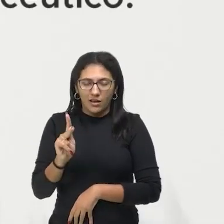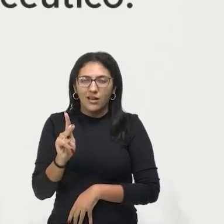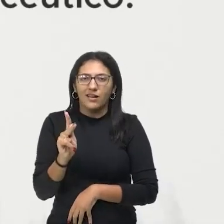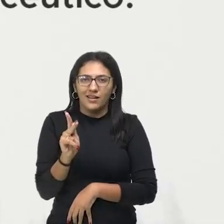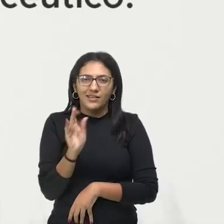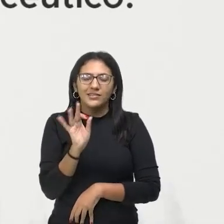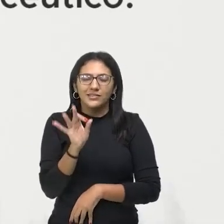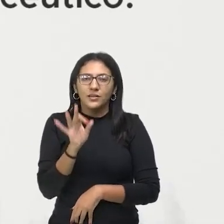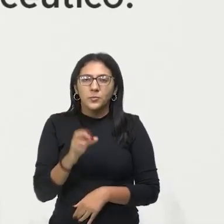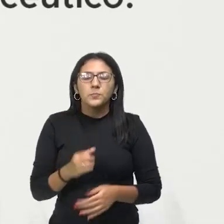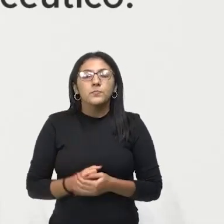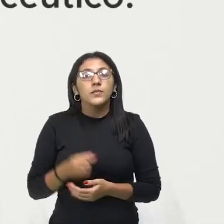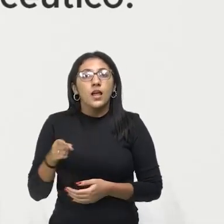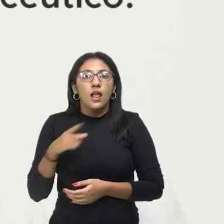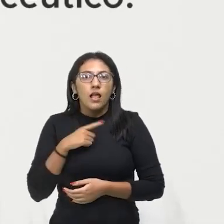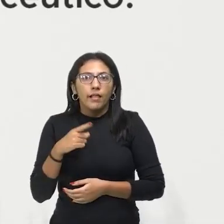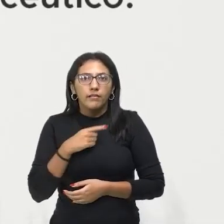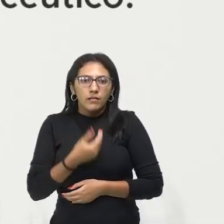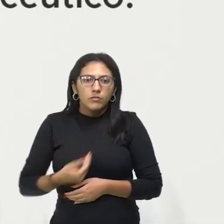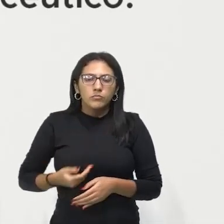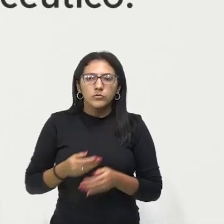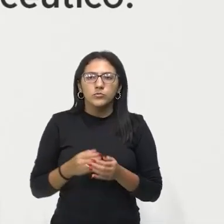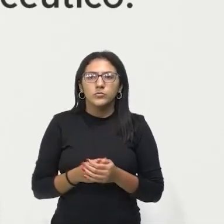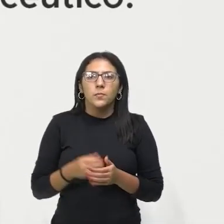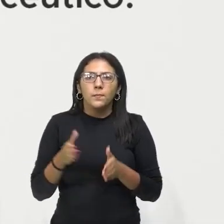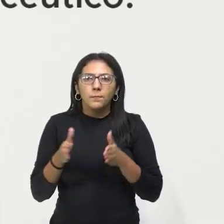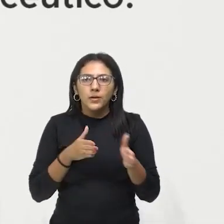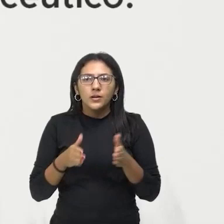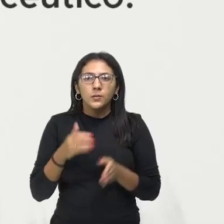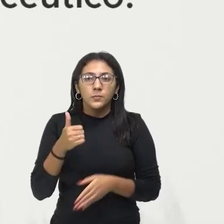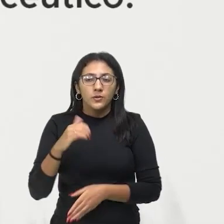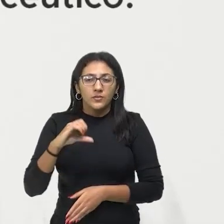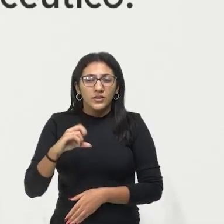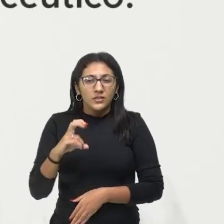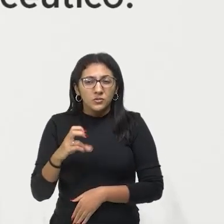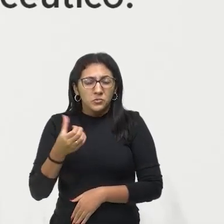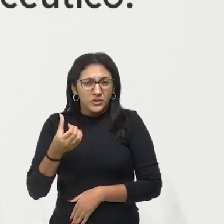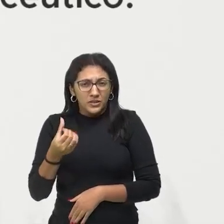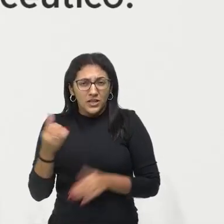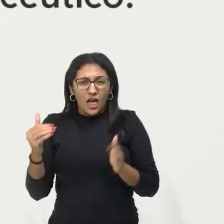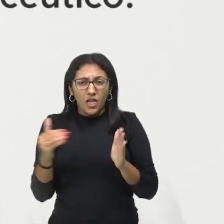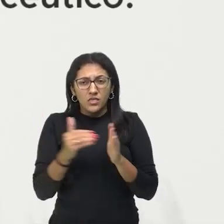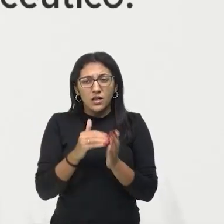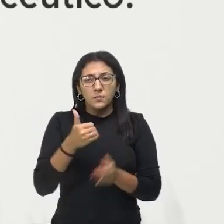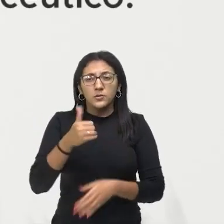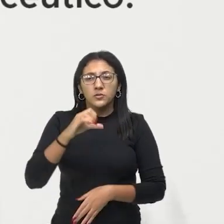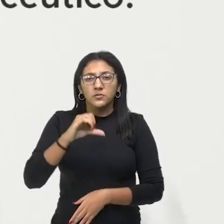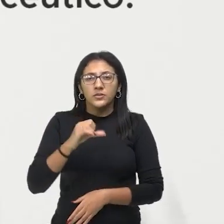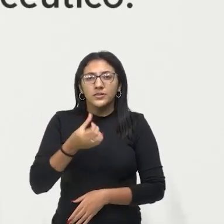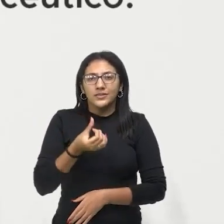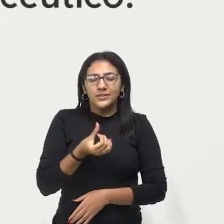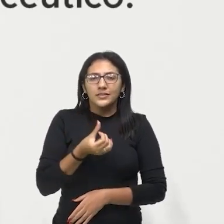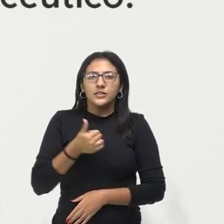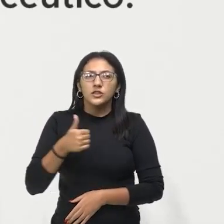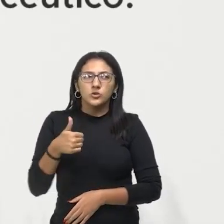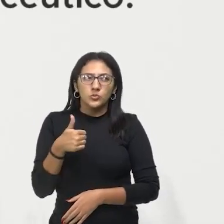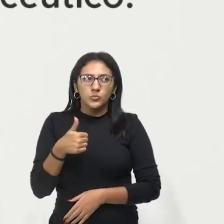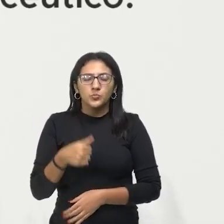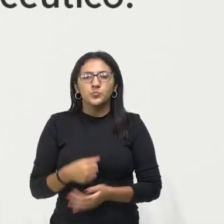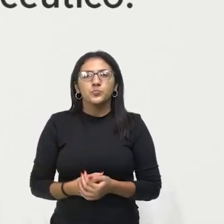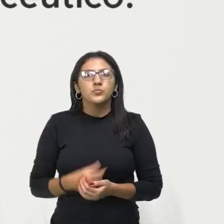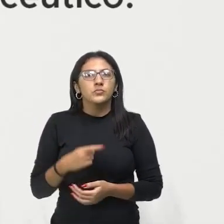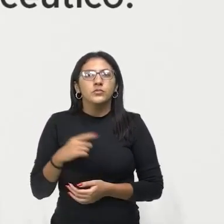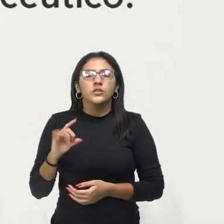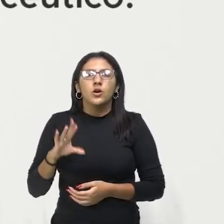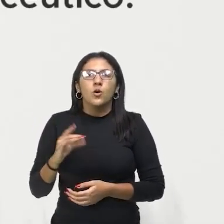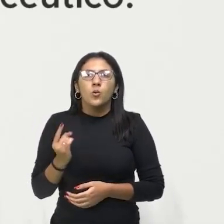JK, né? Ele governou de 1956 a 1961, tá? Foi, na época, existia apenas